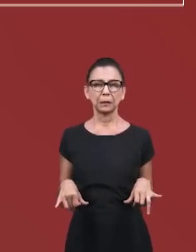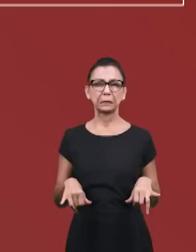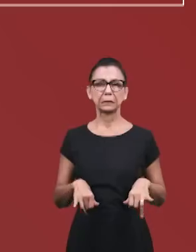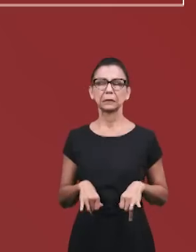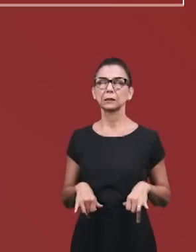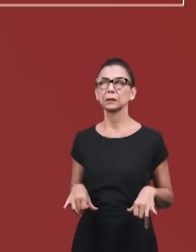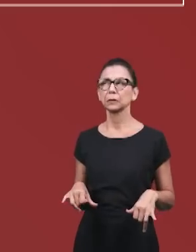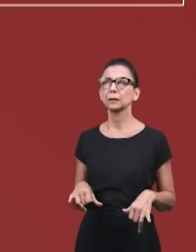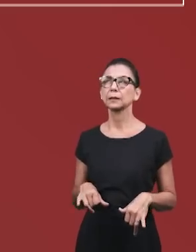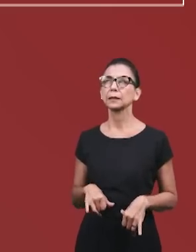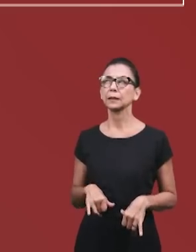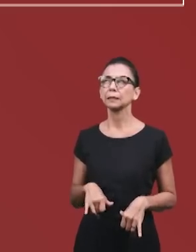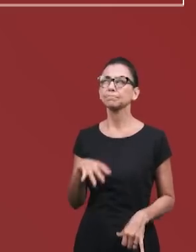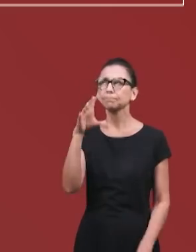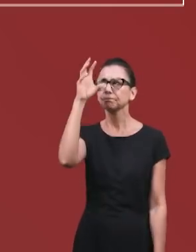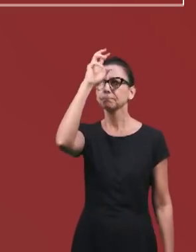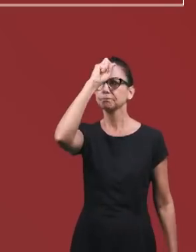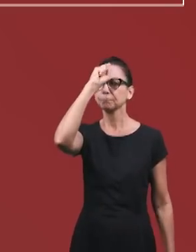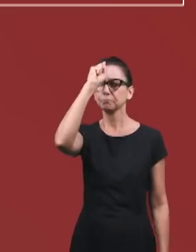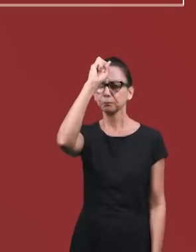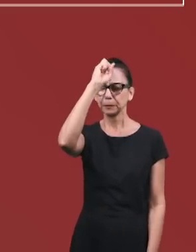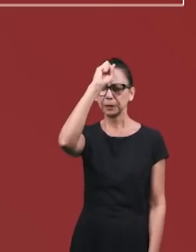decepções, aprendi a